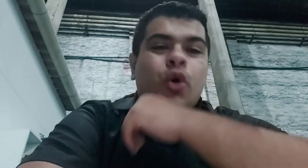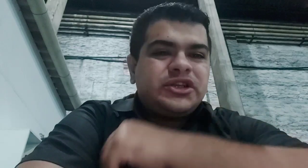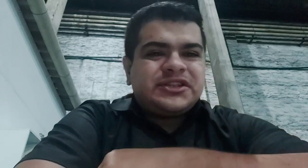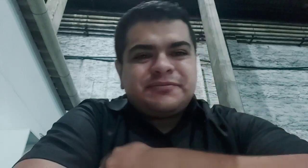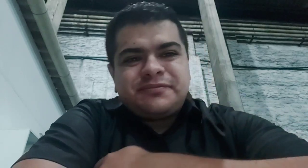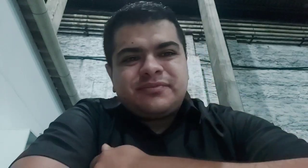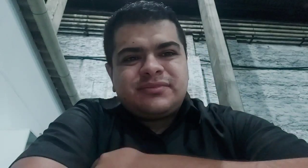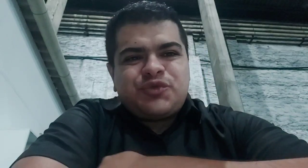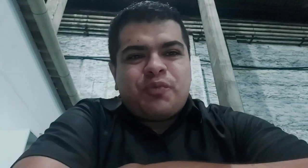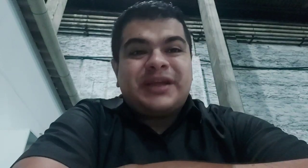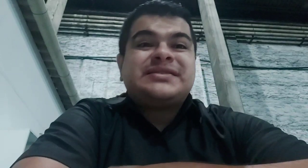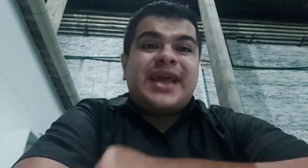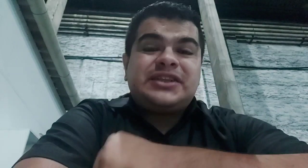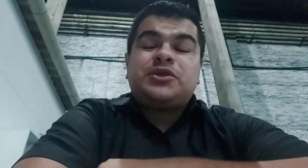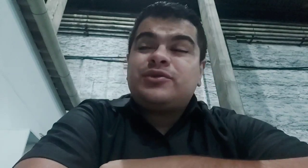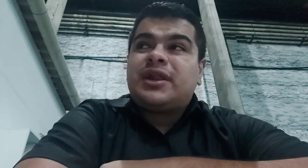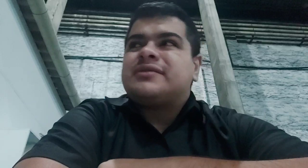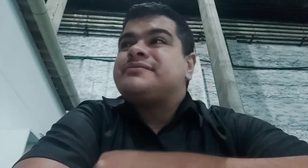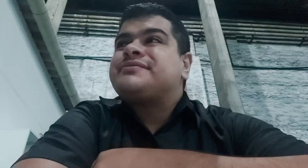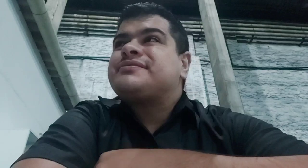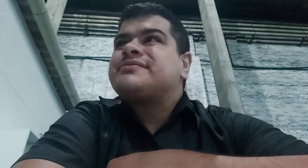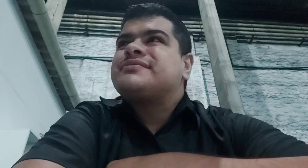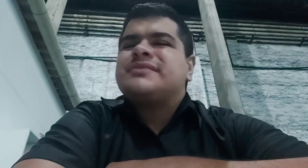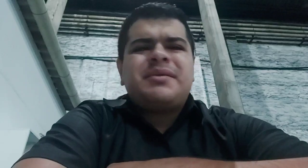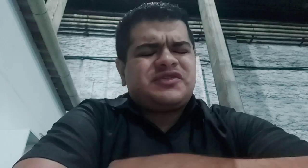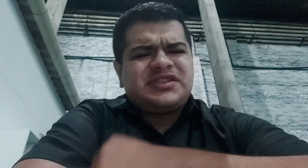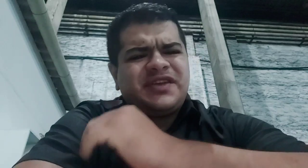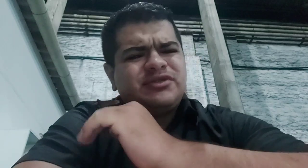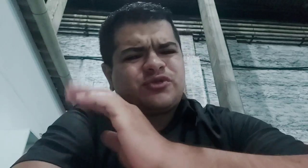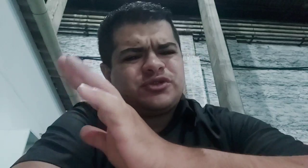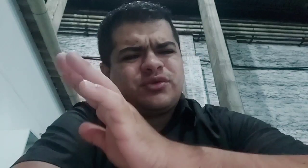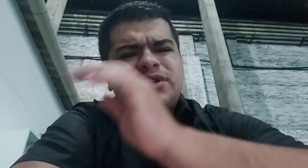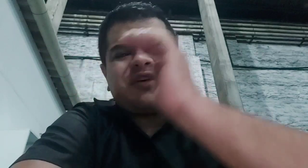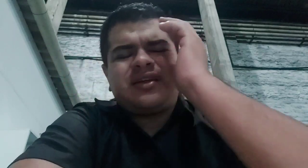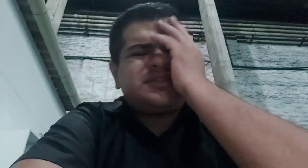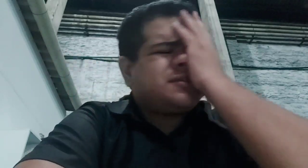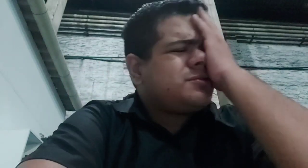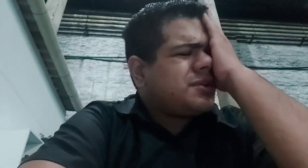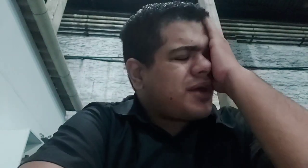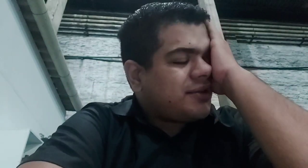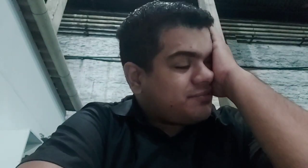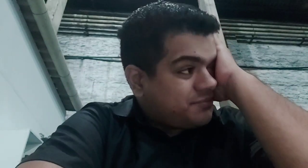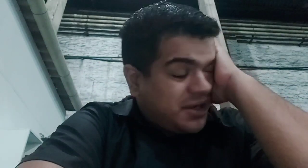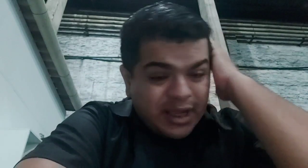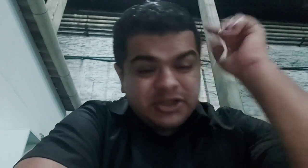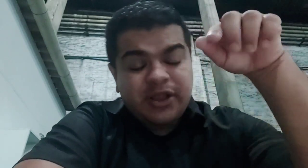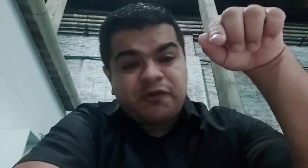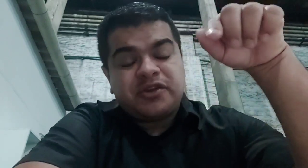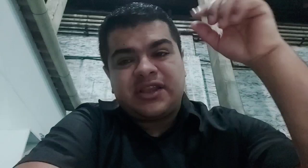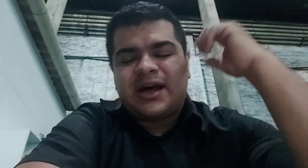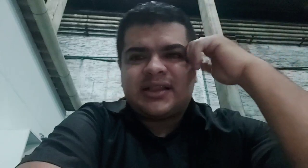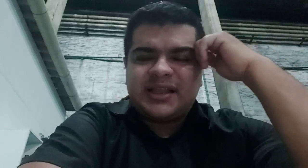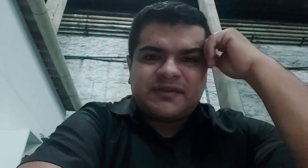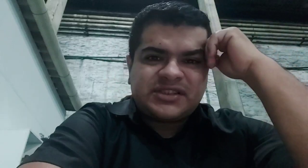E hoje, o presidente Lula, se vocês verem o discurso do Lula falando, Jesus amado. Eu acho que eu